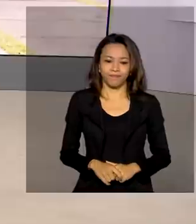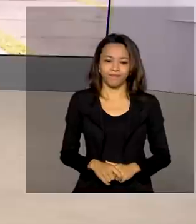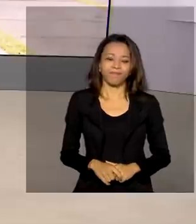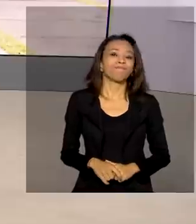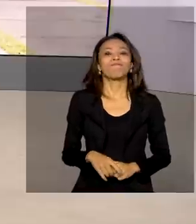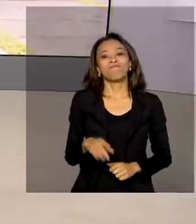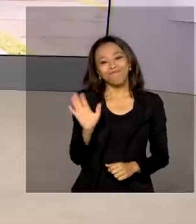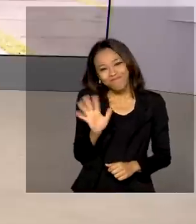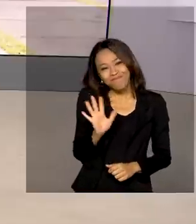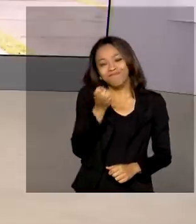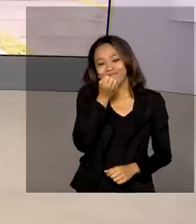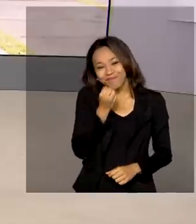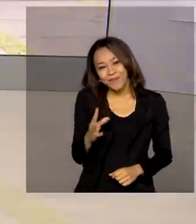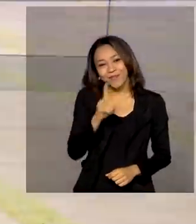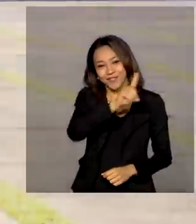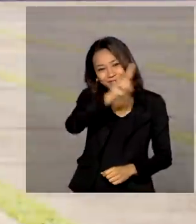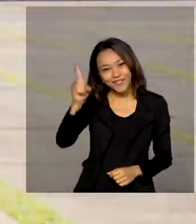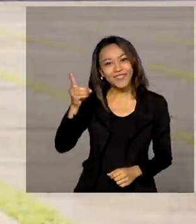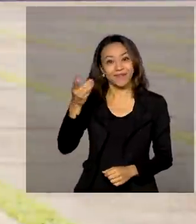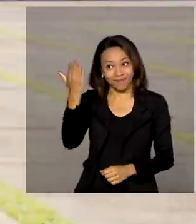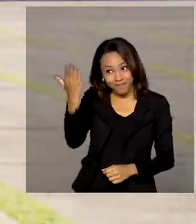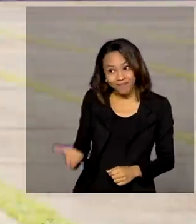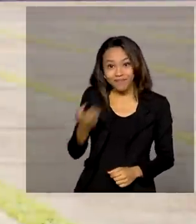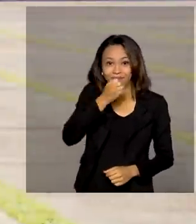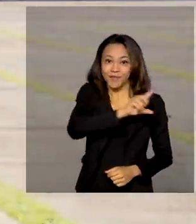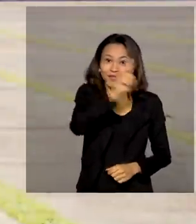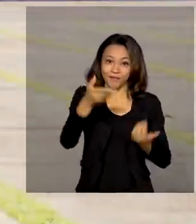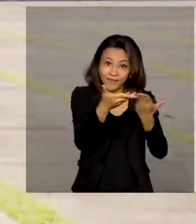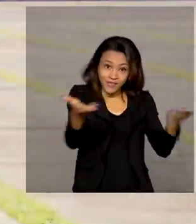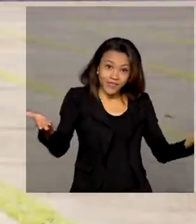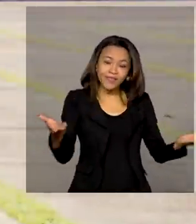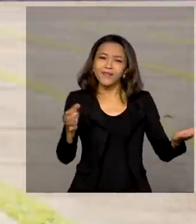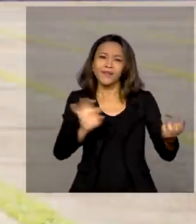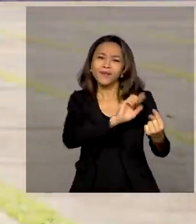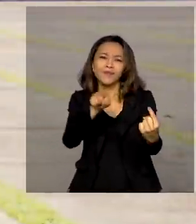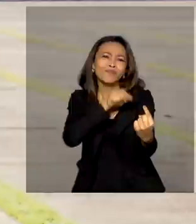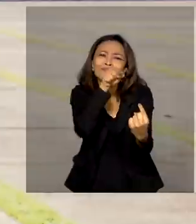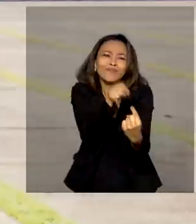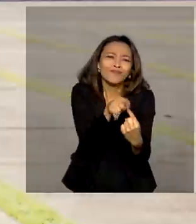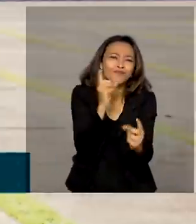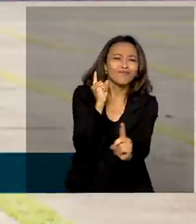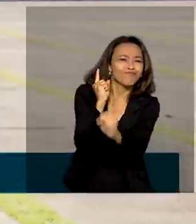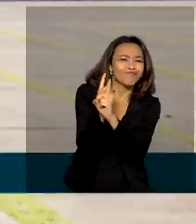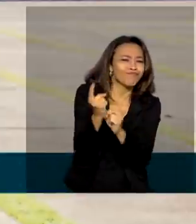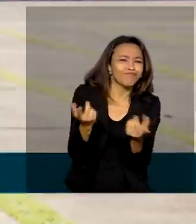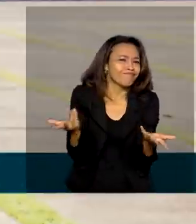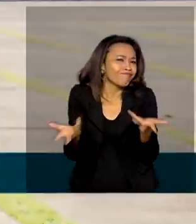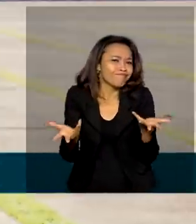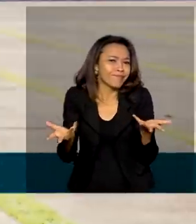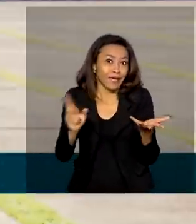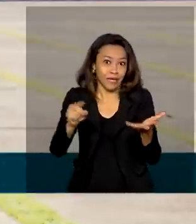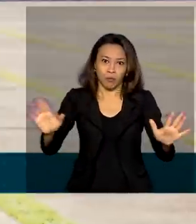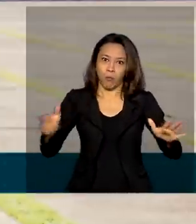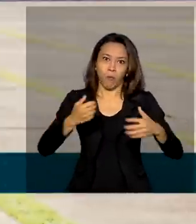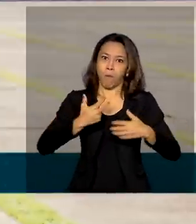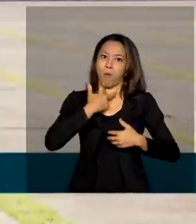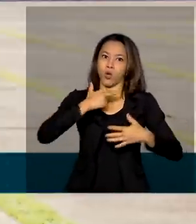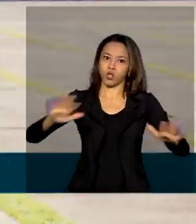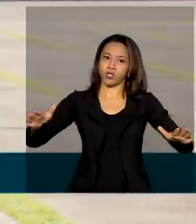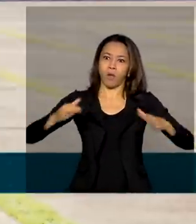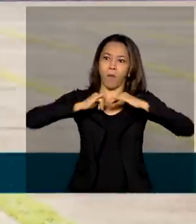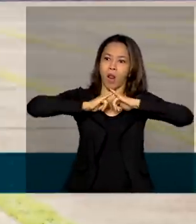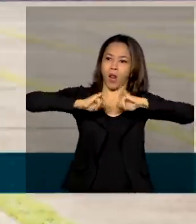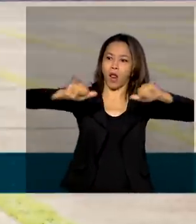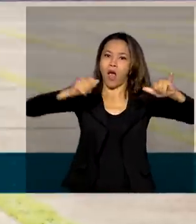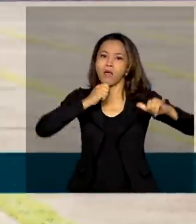o Olá Daniele bom dia para você bom dia a todos Olha o objetivo desse desse encontro o que será fechado à imprensa é